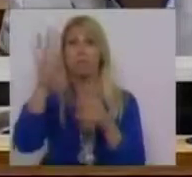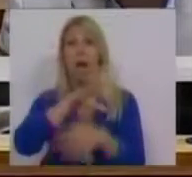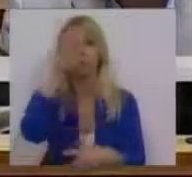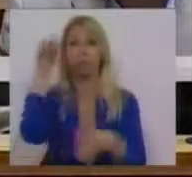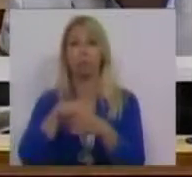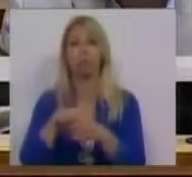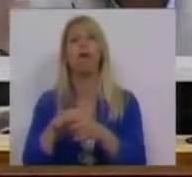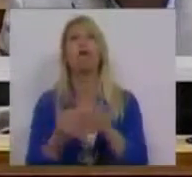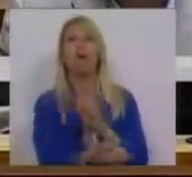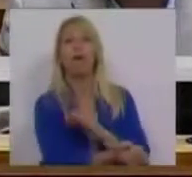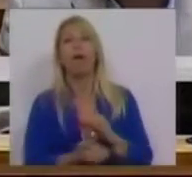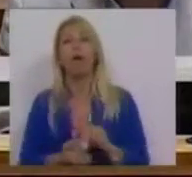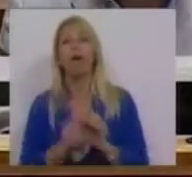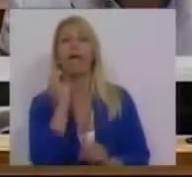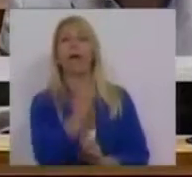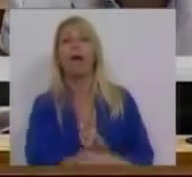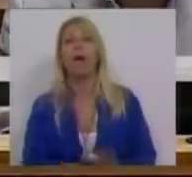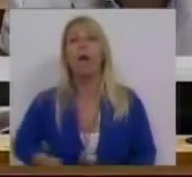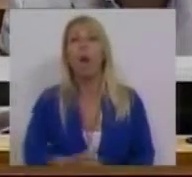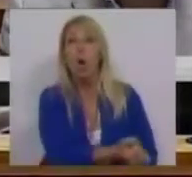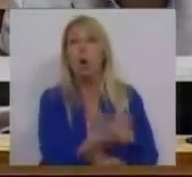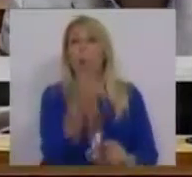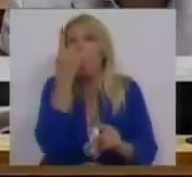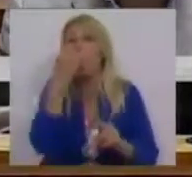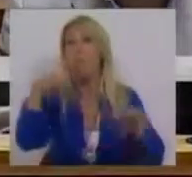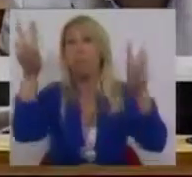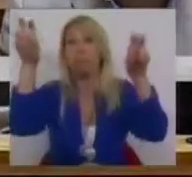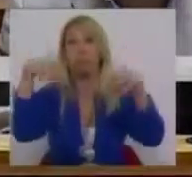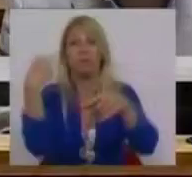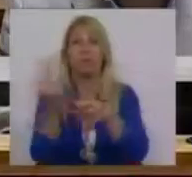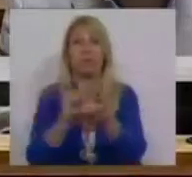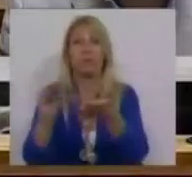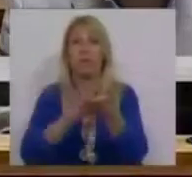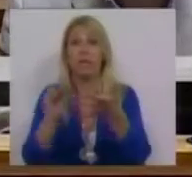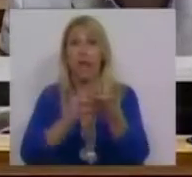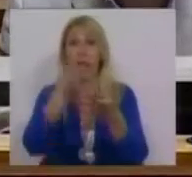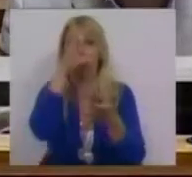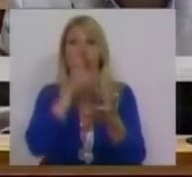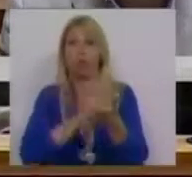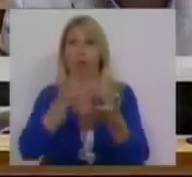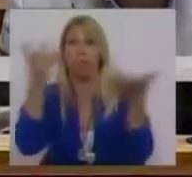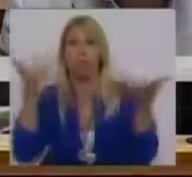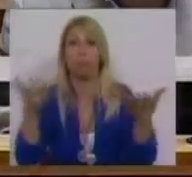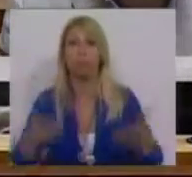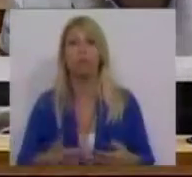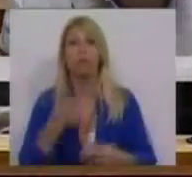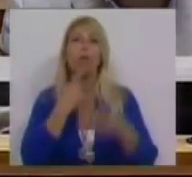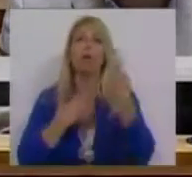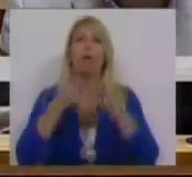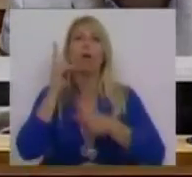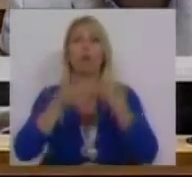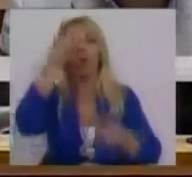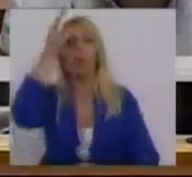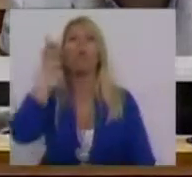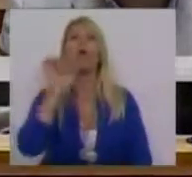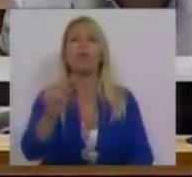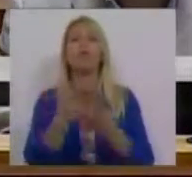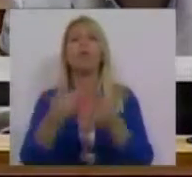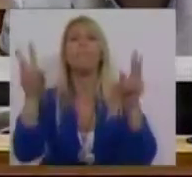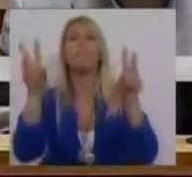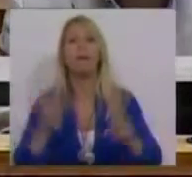na gaveta de um tal Secretário de Estado, e por isso mesmo também lhe pergunto qual é a sua opinião sobre esta